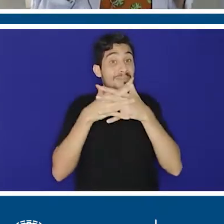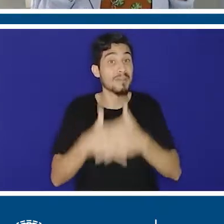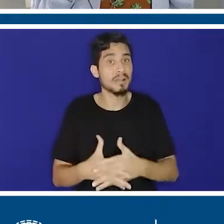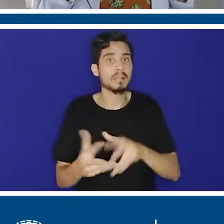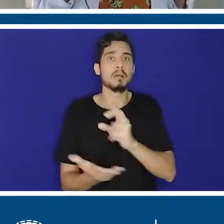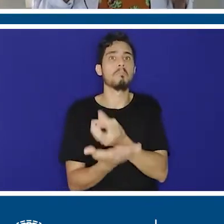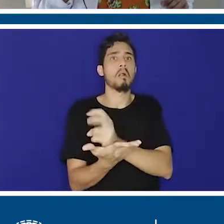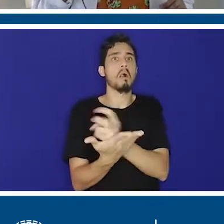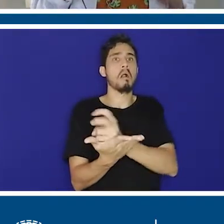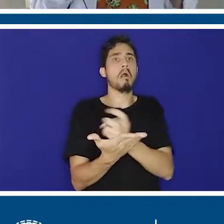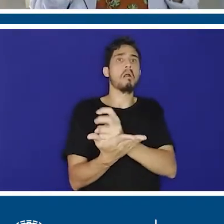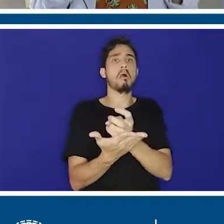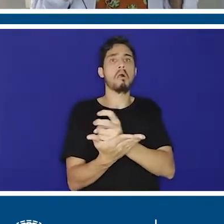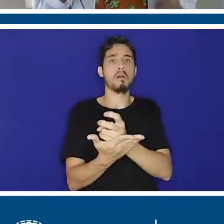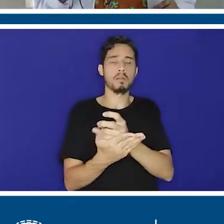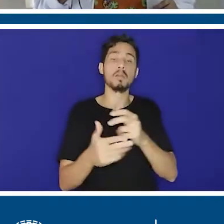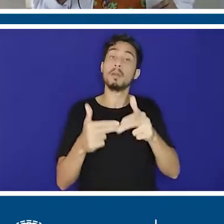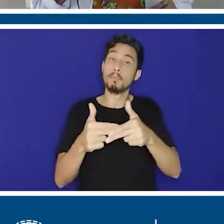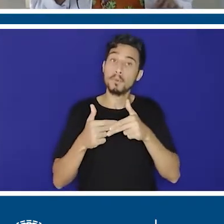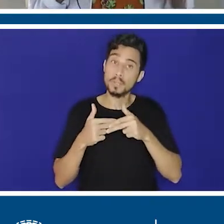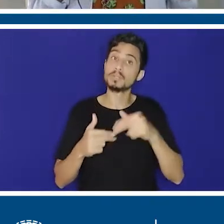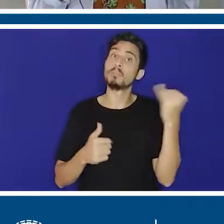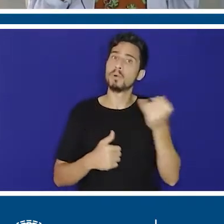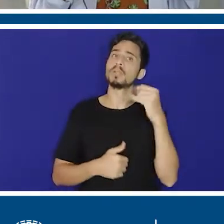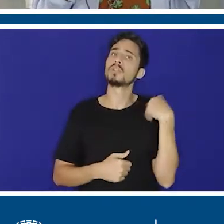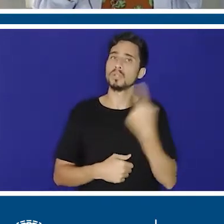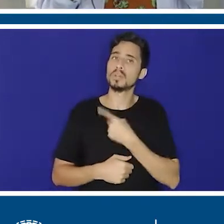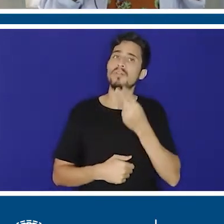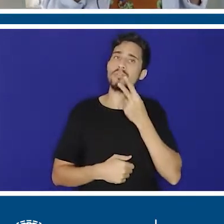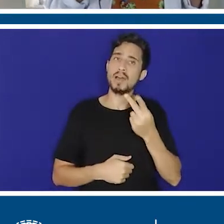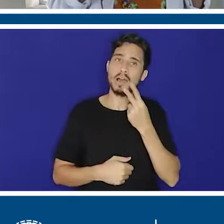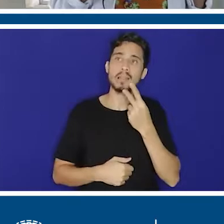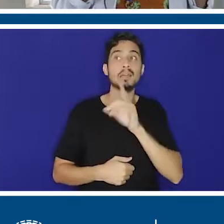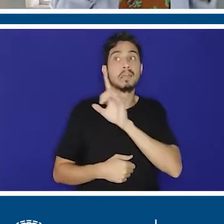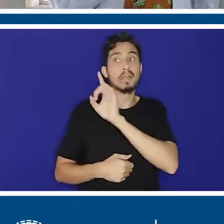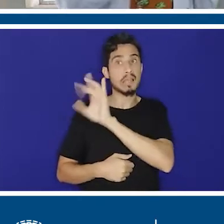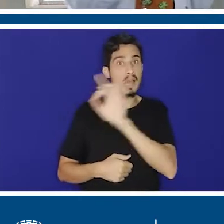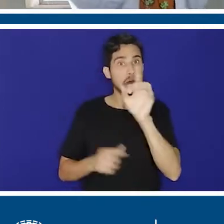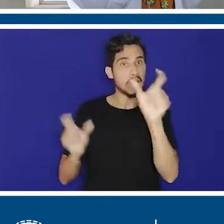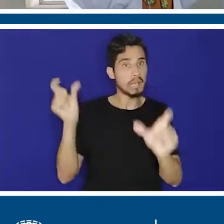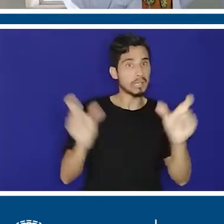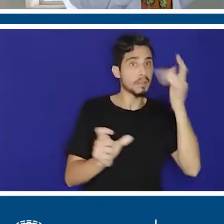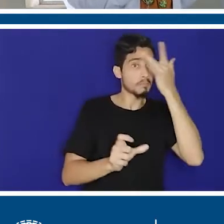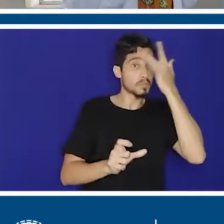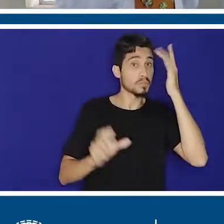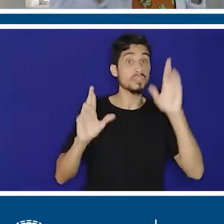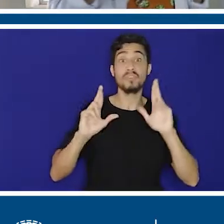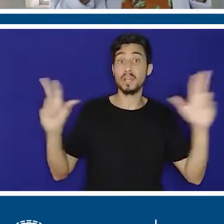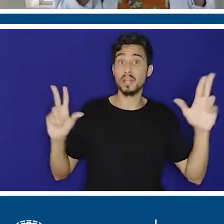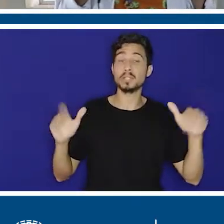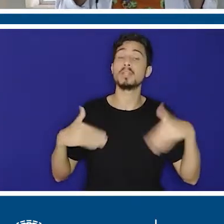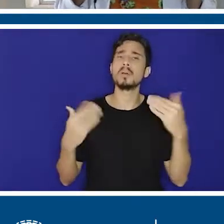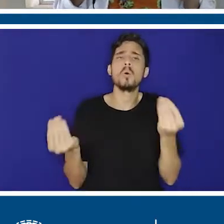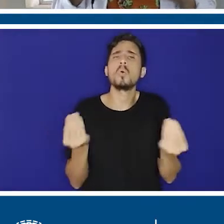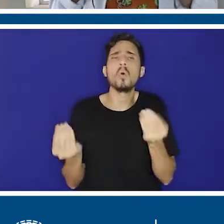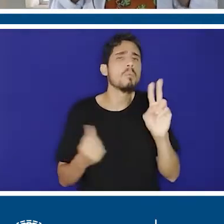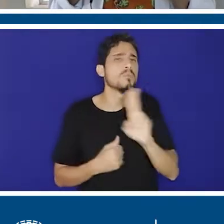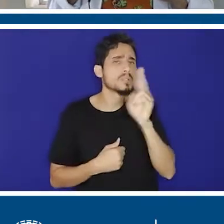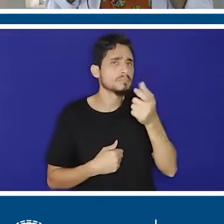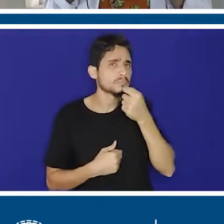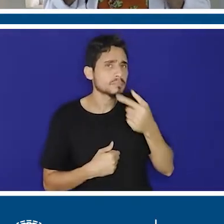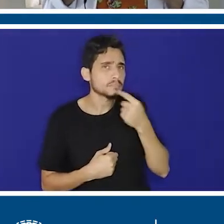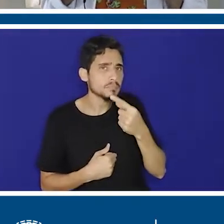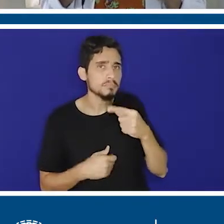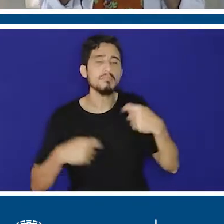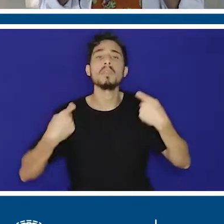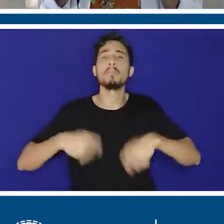fala, cada caso é um caso. Então, o correto, quando a gente vai usar uma droga dessa, é